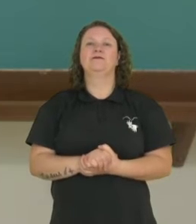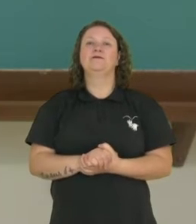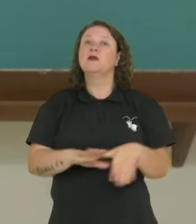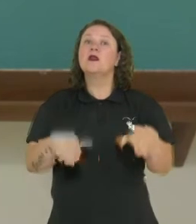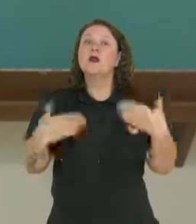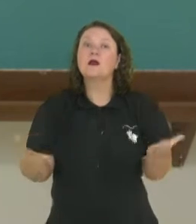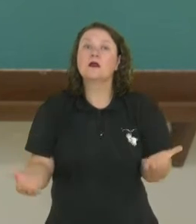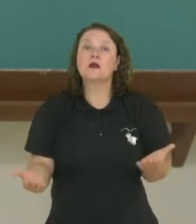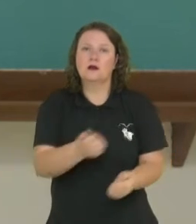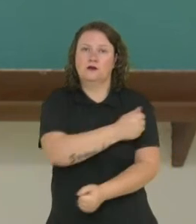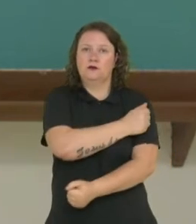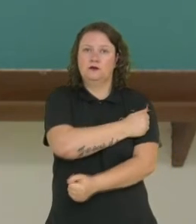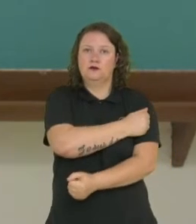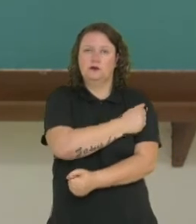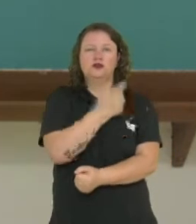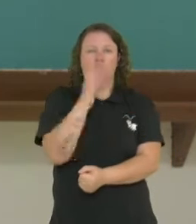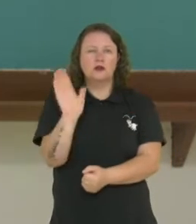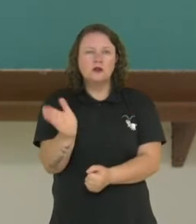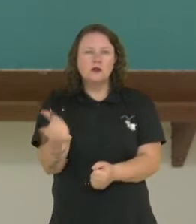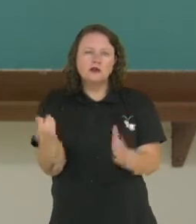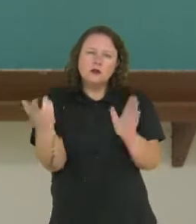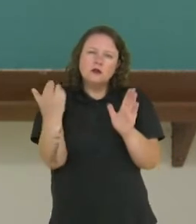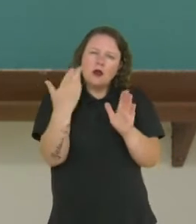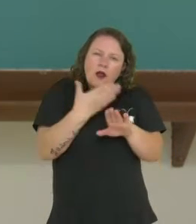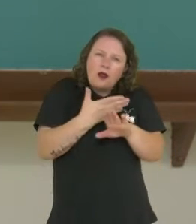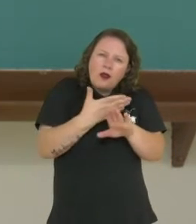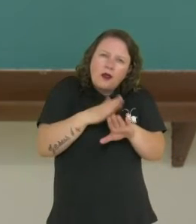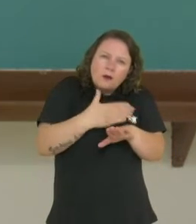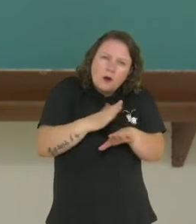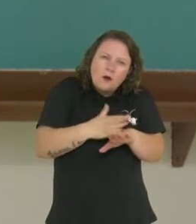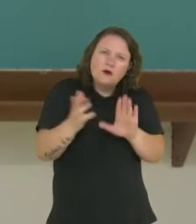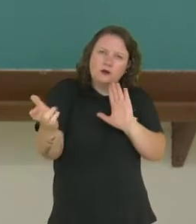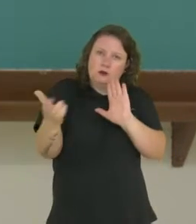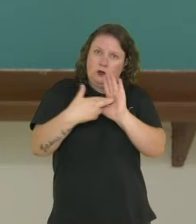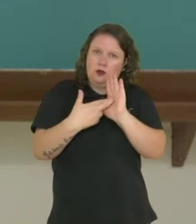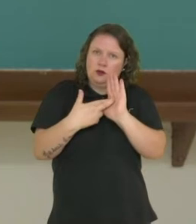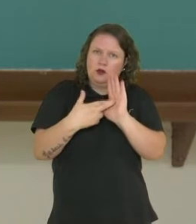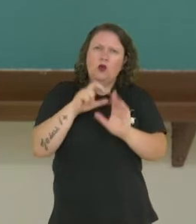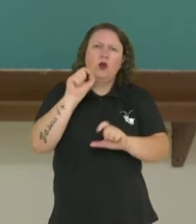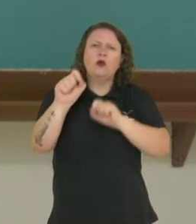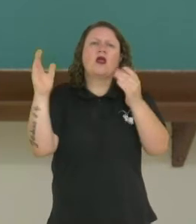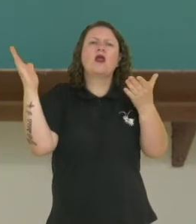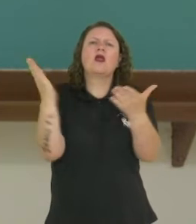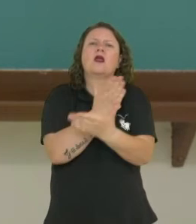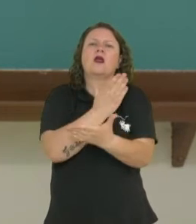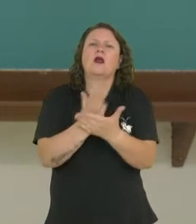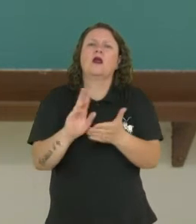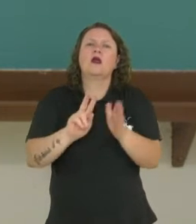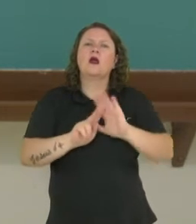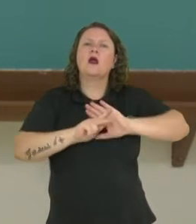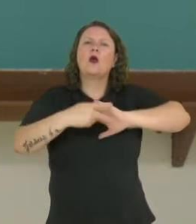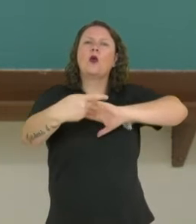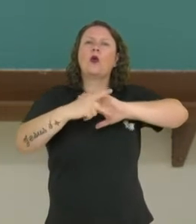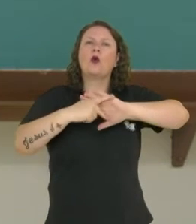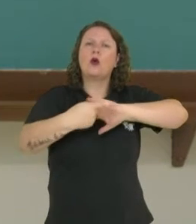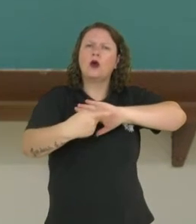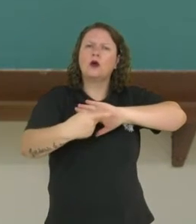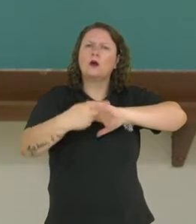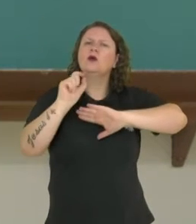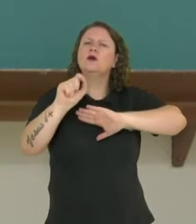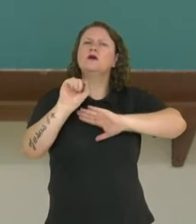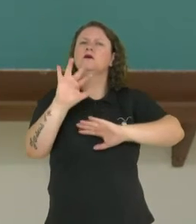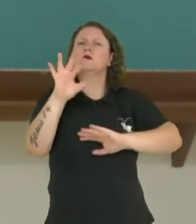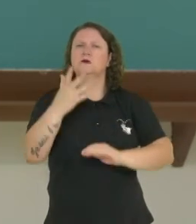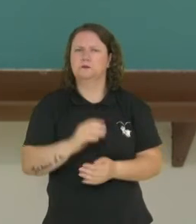E aí, alunos, conseguiram responder então as consequências, né, de um regime separatista como o apartheid na África do